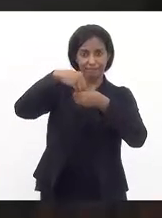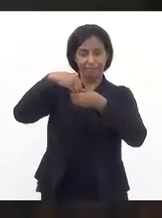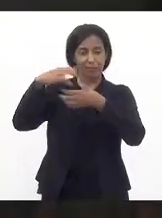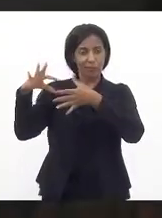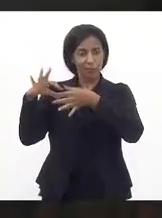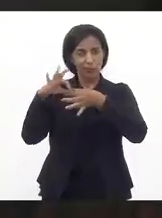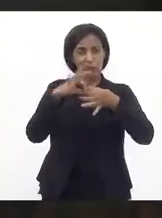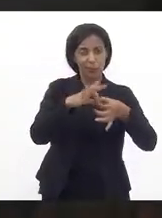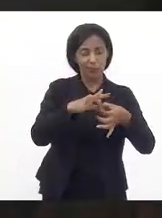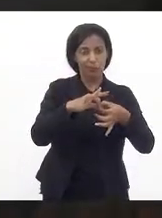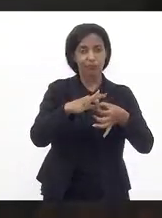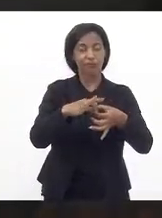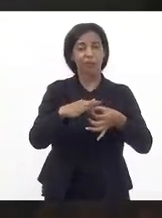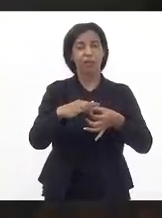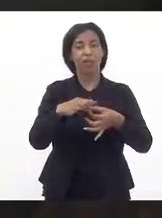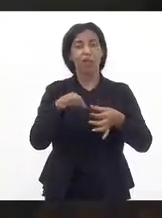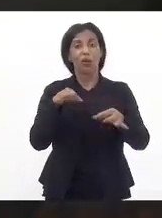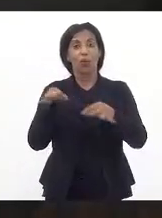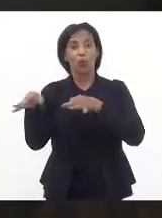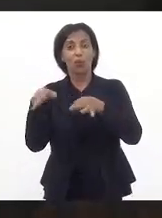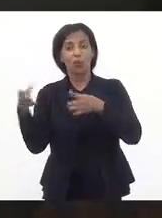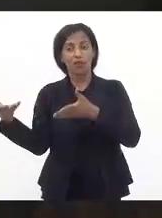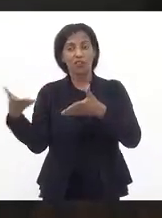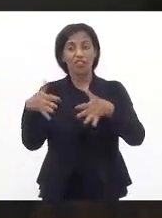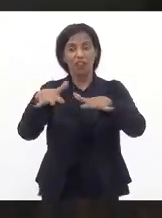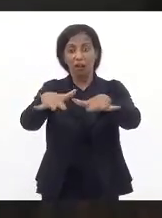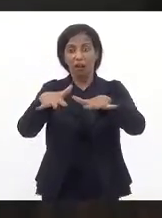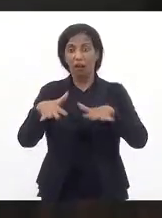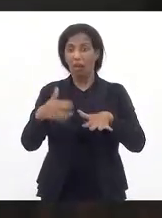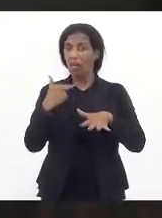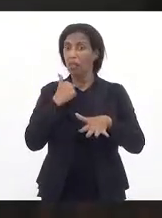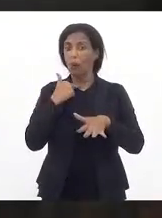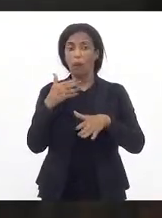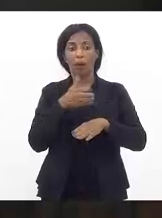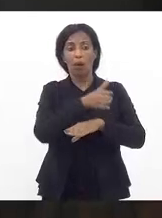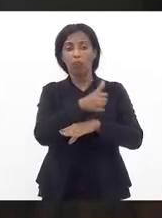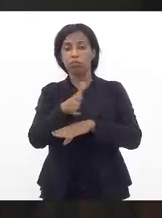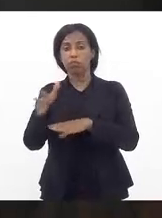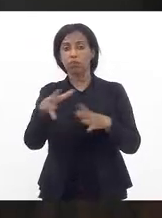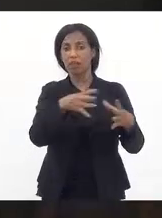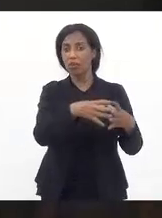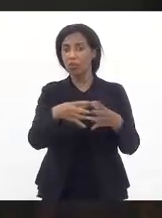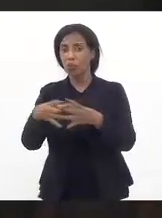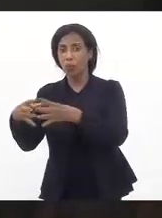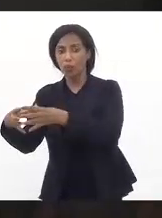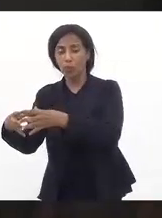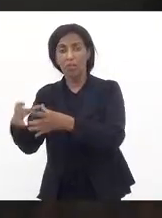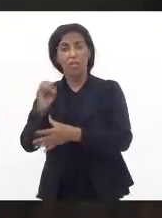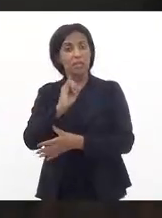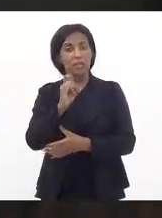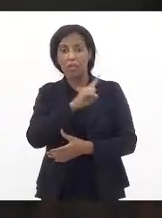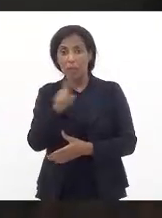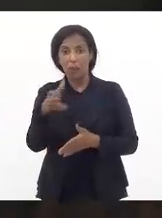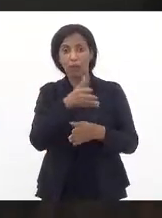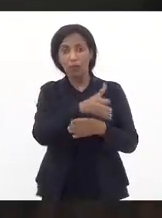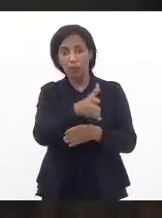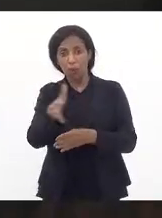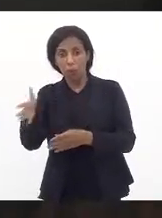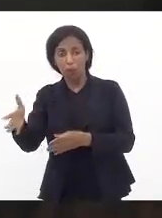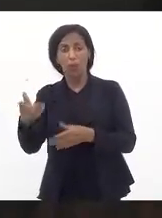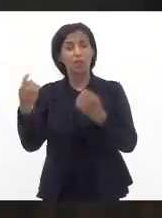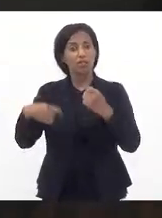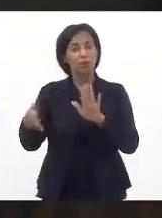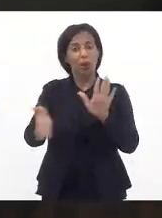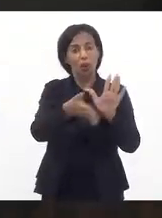processo legislativo projeto vem direto para o plenário sem passar nas comissões se não passou nas comissões a gente precisa